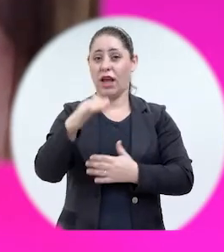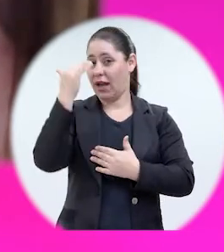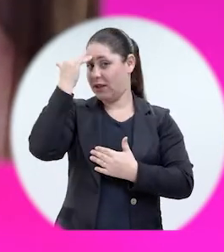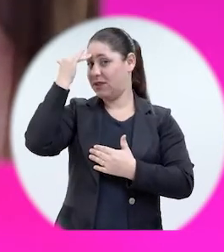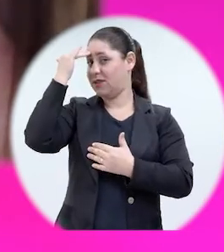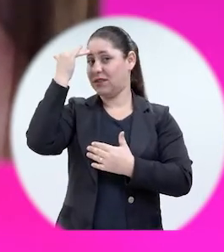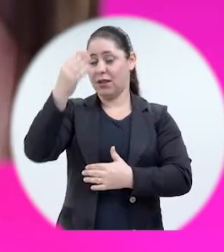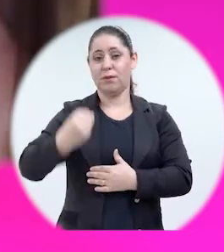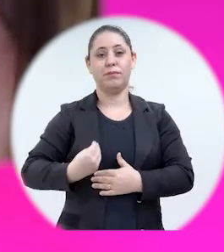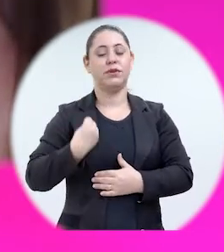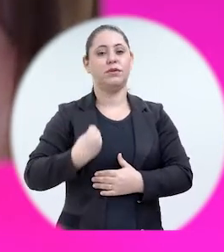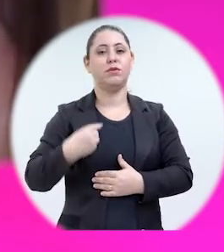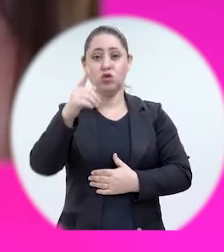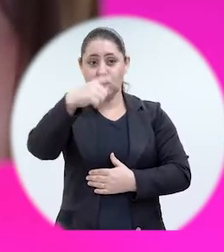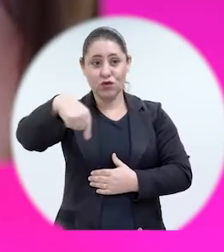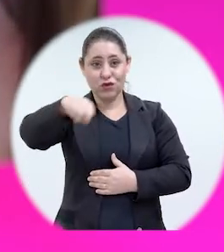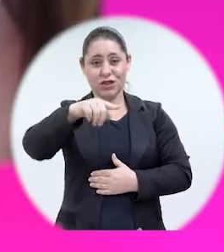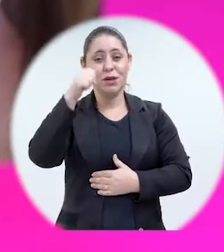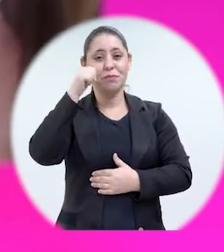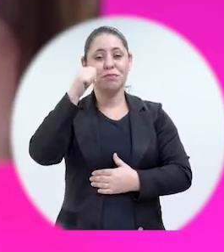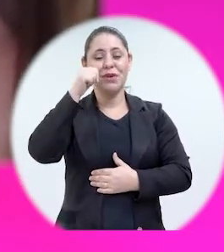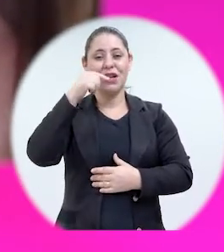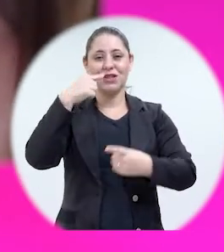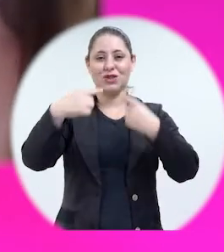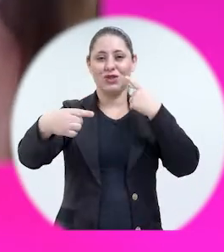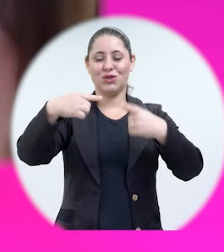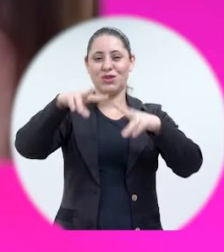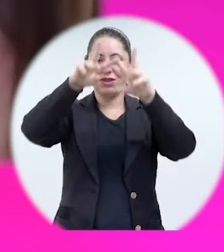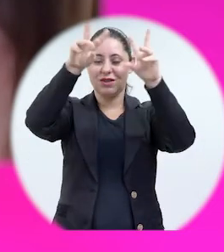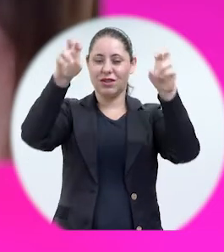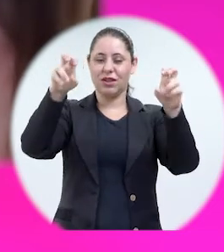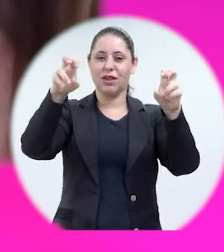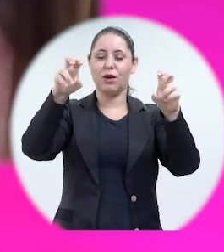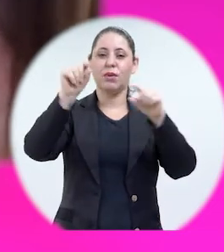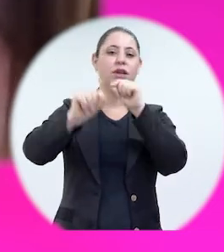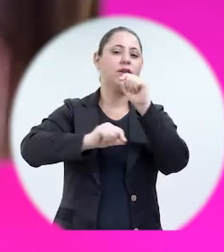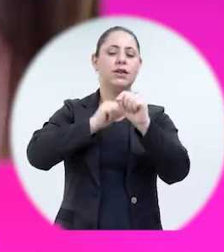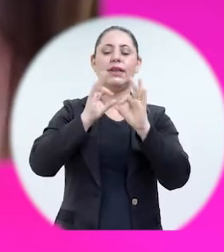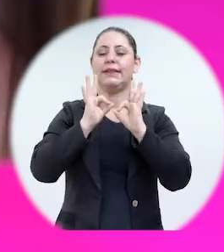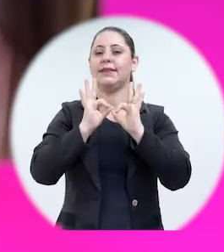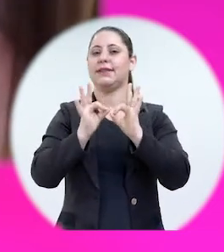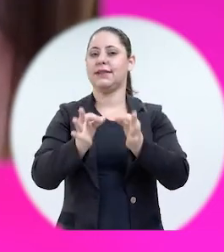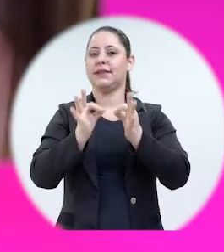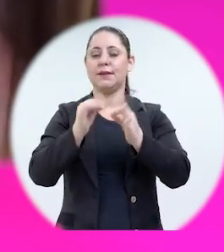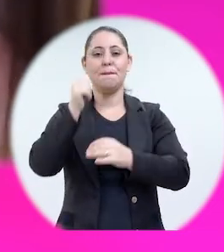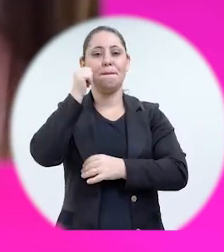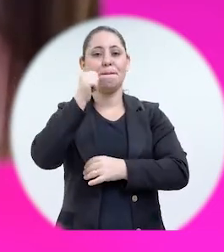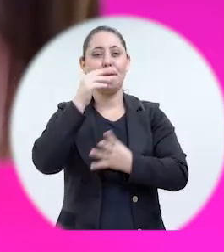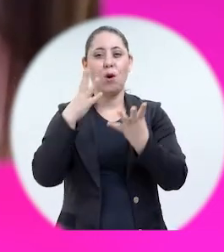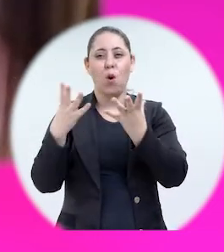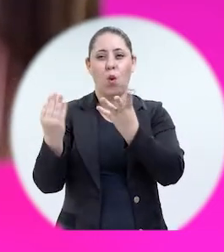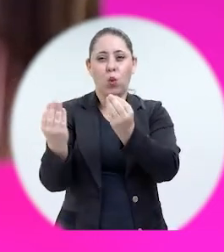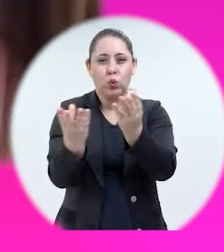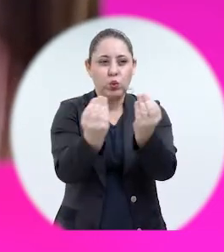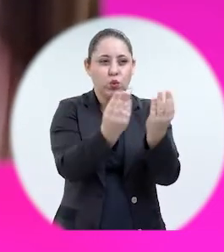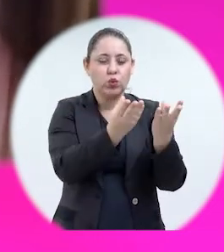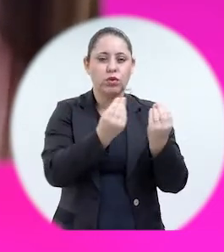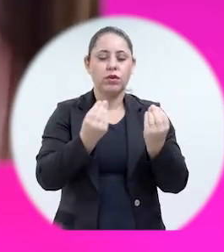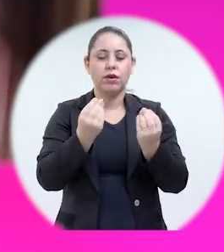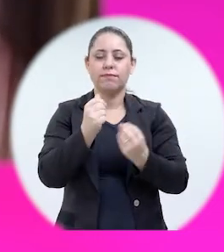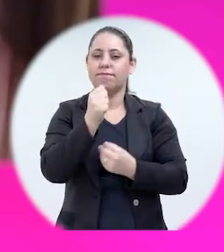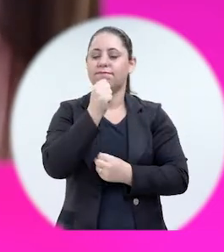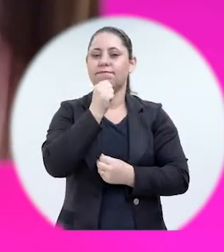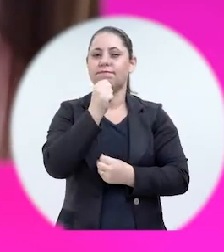quero, mais uma vez, agradecer a participação de vocês, Mulheres em Debate, trazendo um tema que eu tenho certeza que para muitas